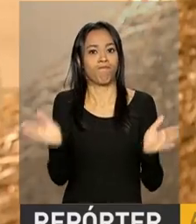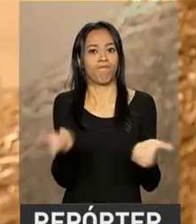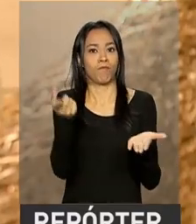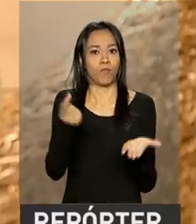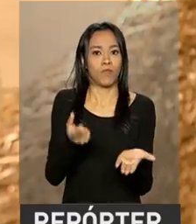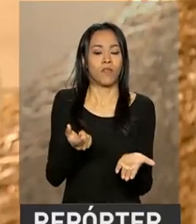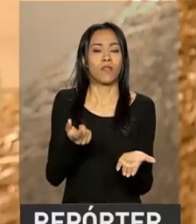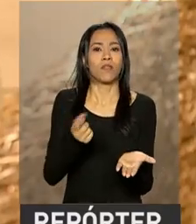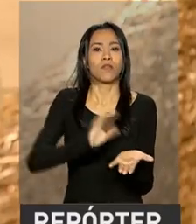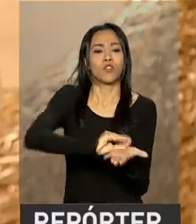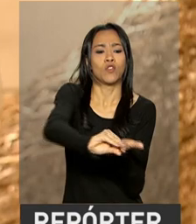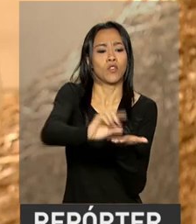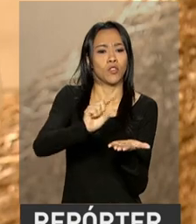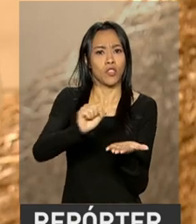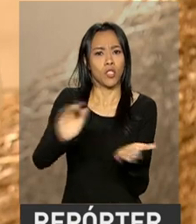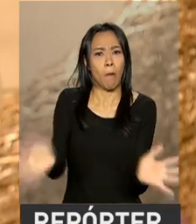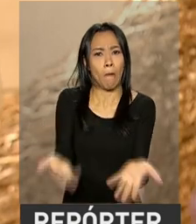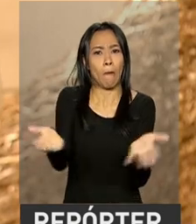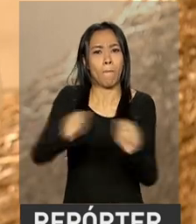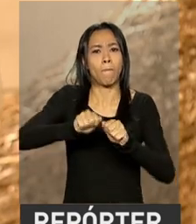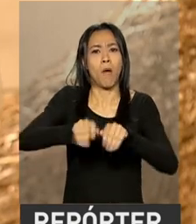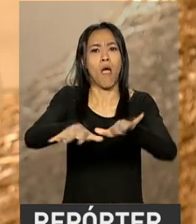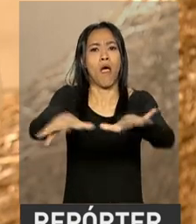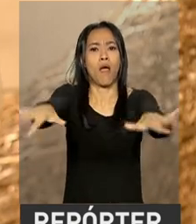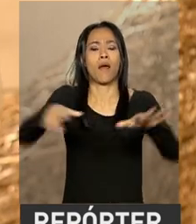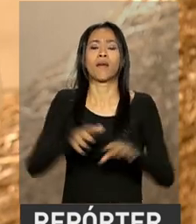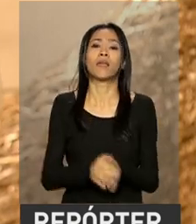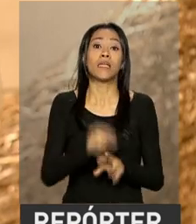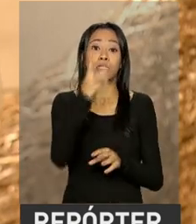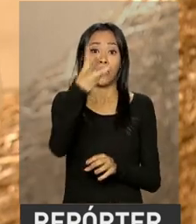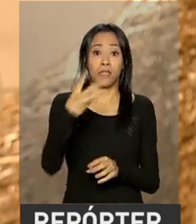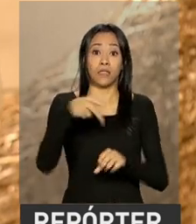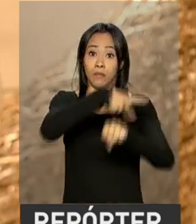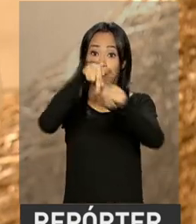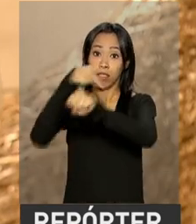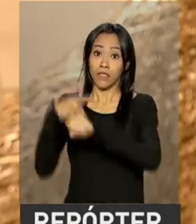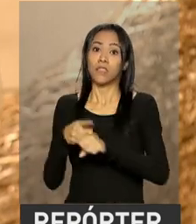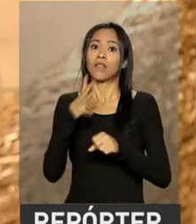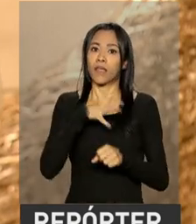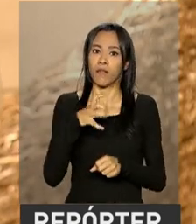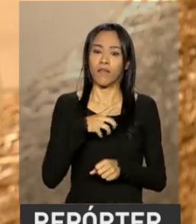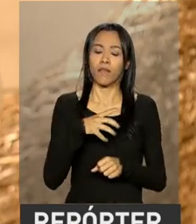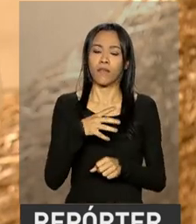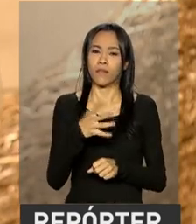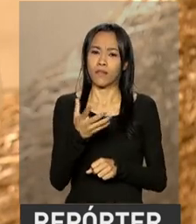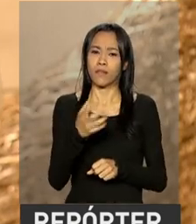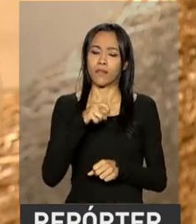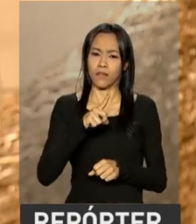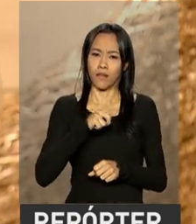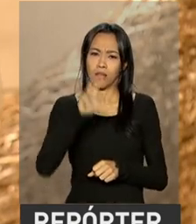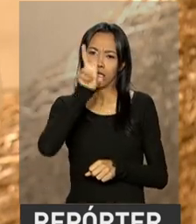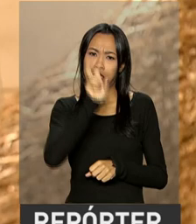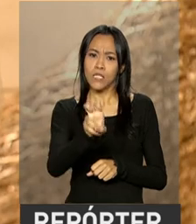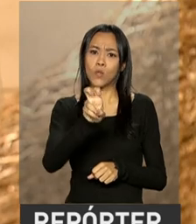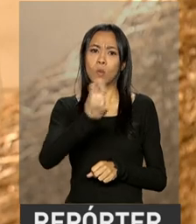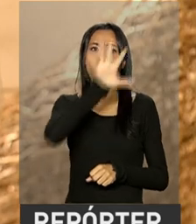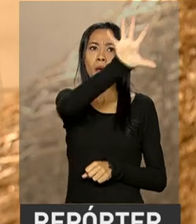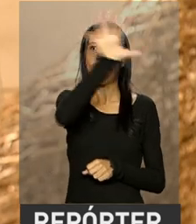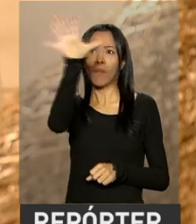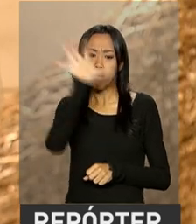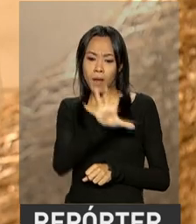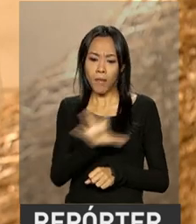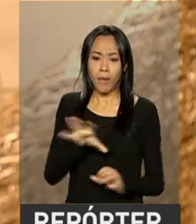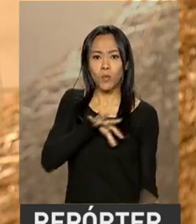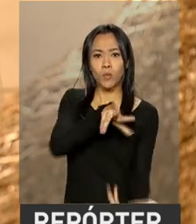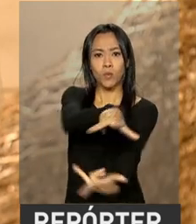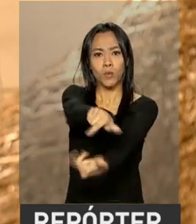três países, vai ficar em cinco continentes, no mínimo, a Japan House, para